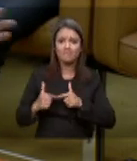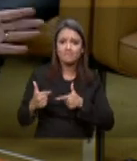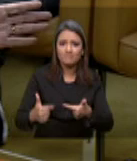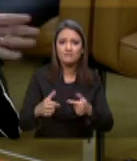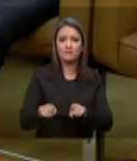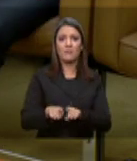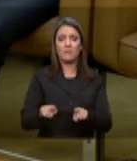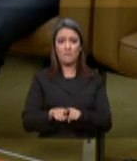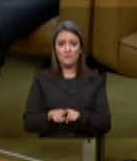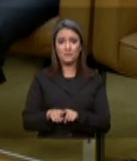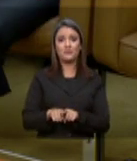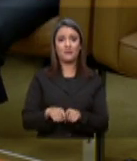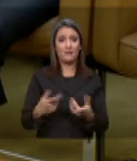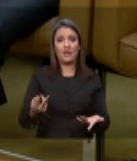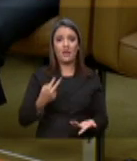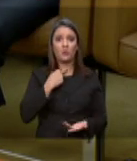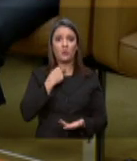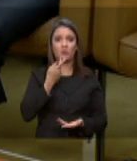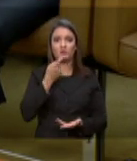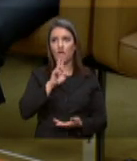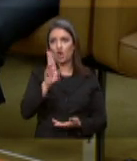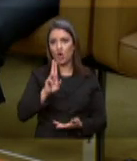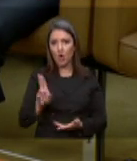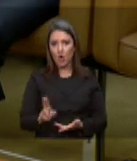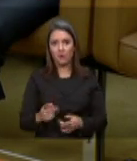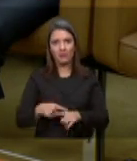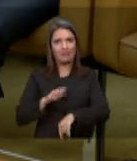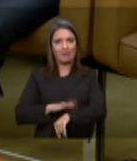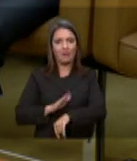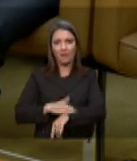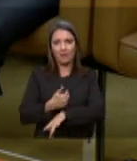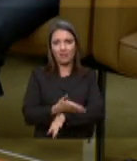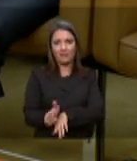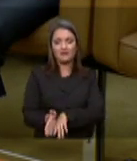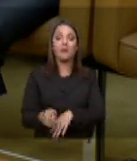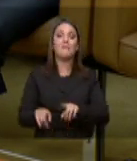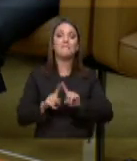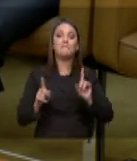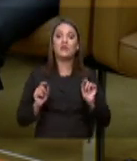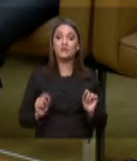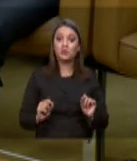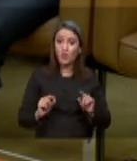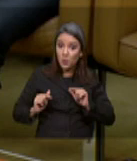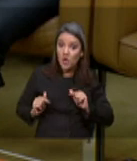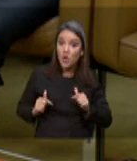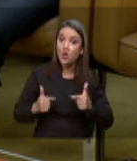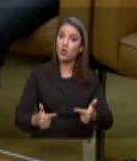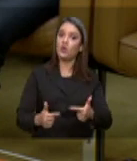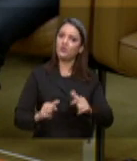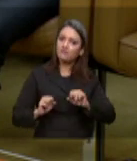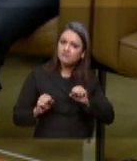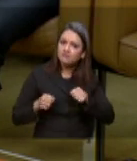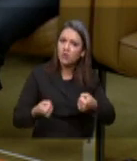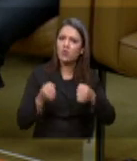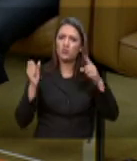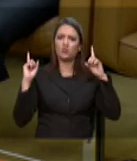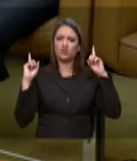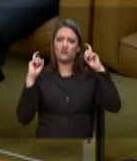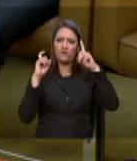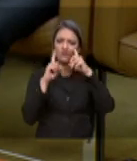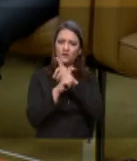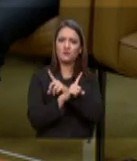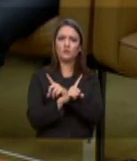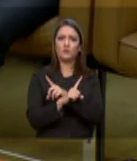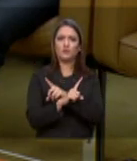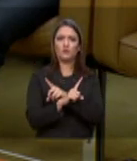Agradecer aos colegas todos, que eu não posso nominar aqui, senão acabam meus 15 minutos. Mas foi uma luta árdua